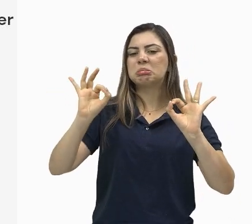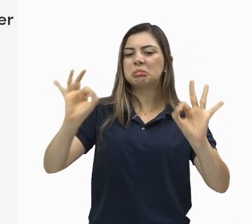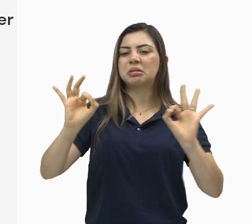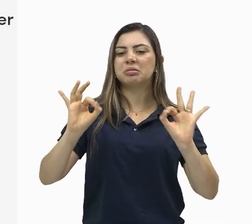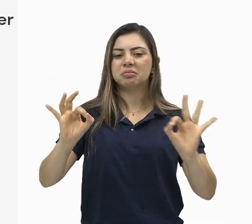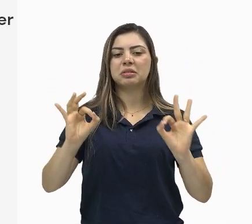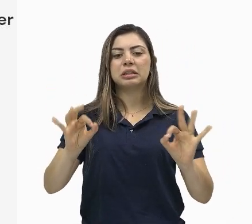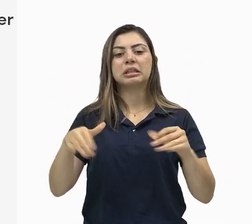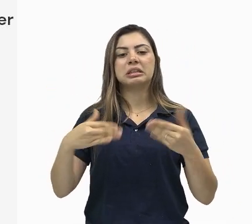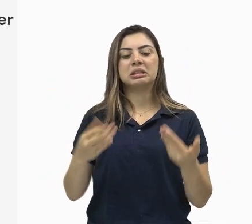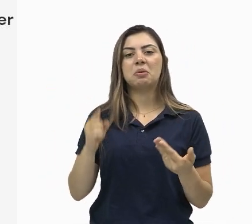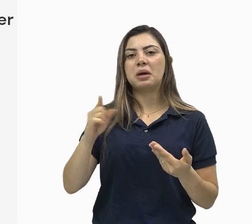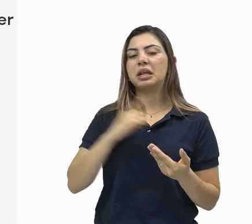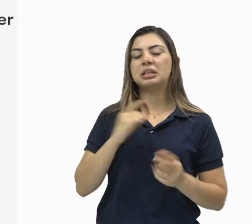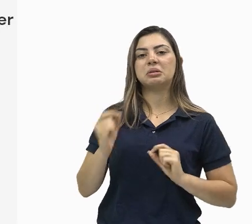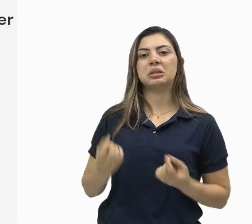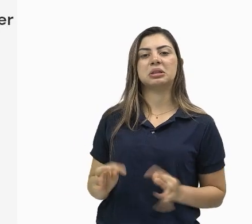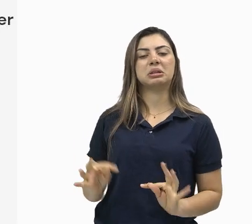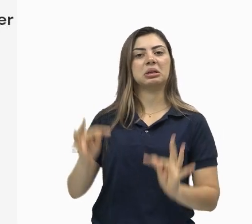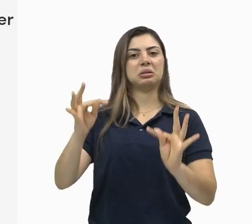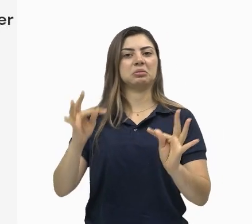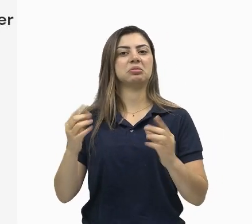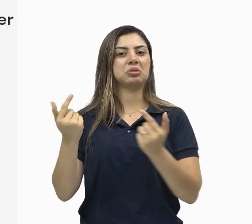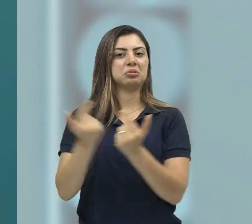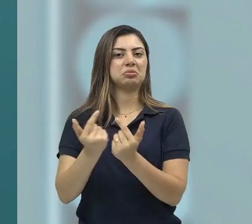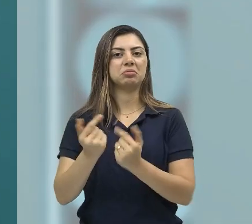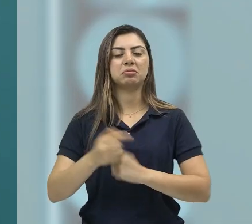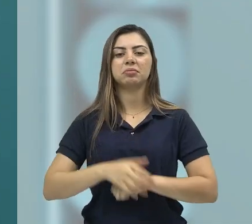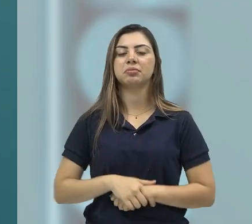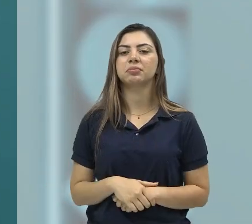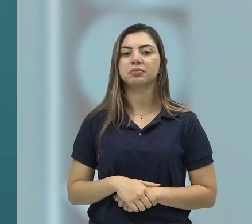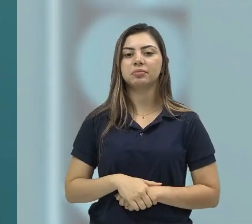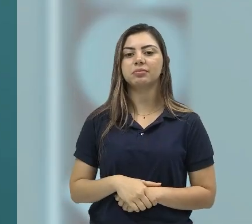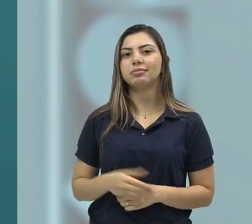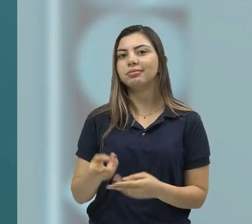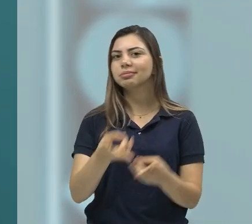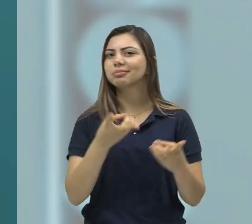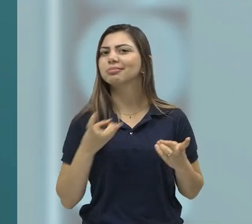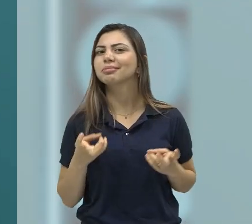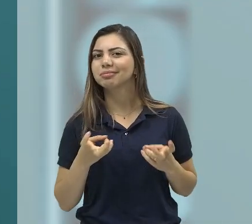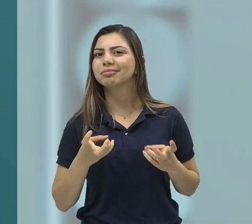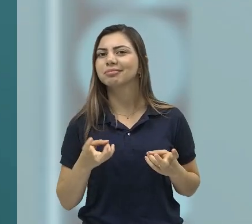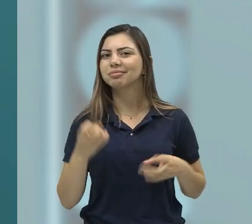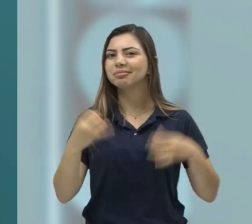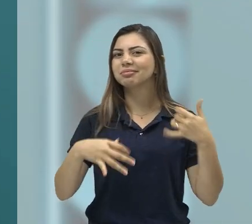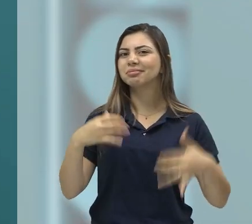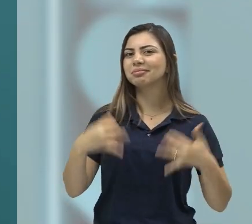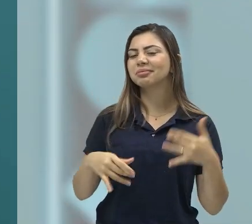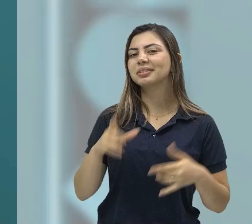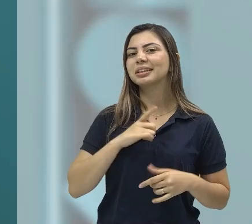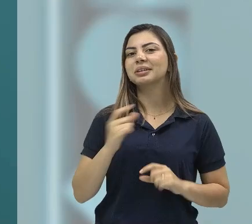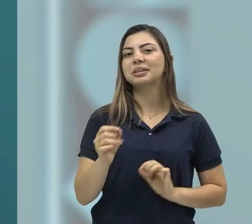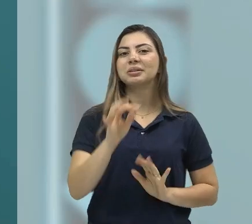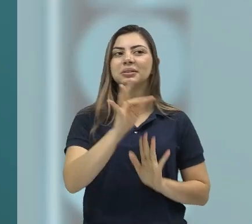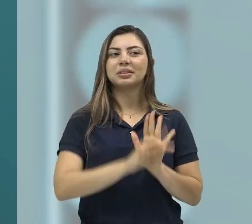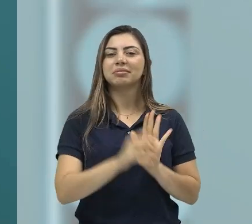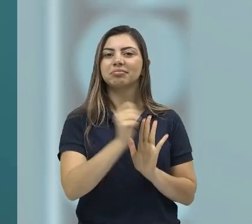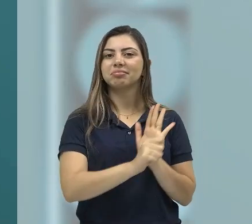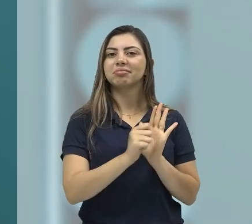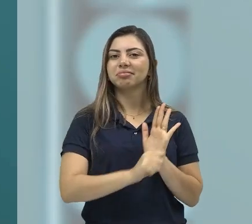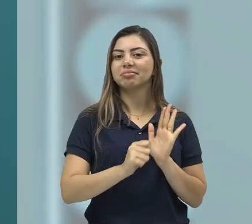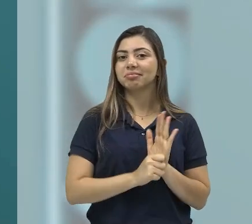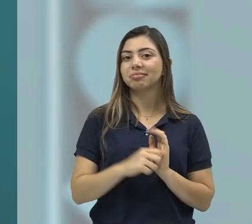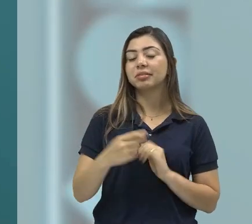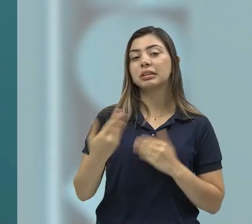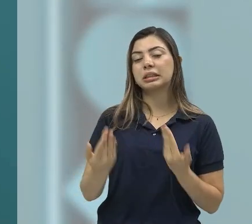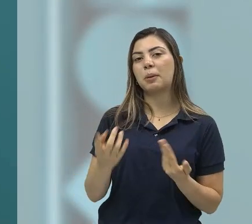da moderna capital dos barés. Então, gente, vocês viram um pouquinho, né, da obra A Caligrafia de Deus, inclusive é